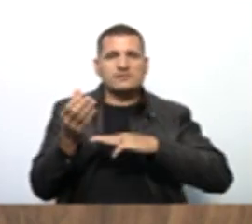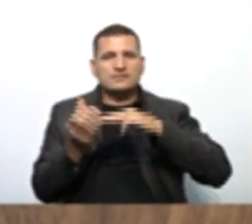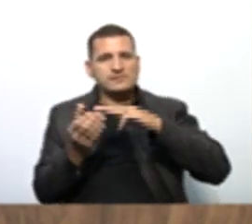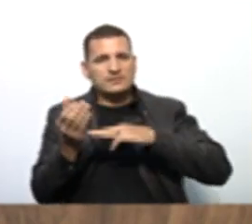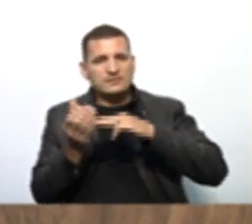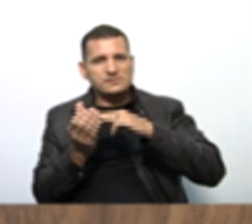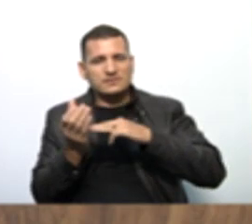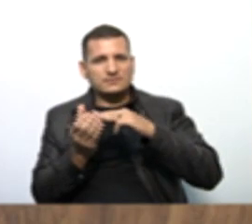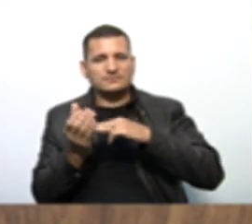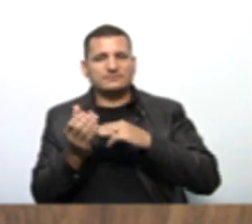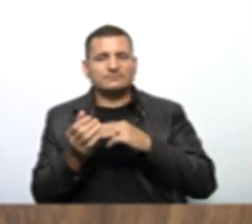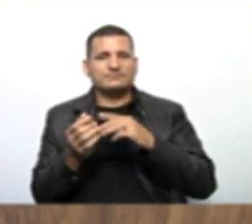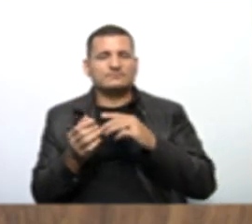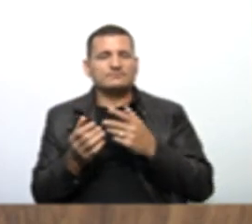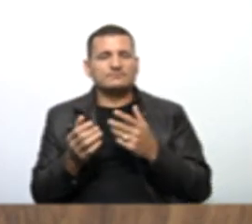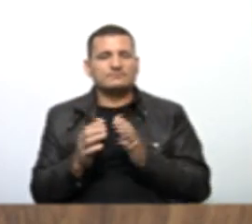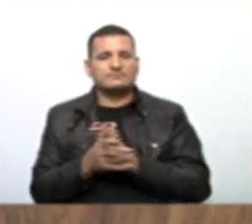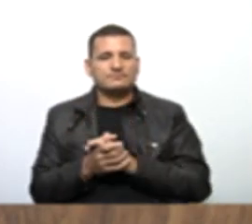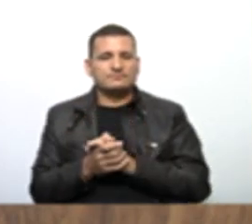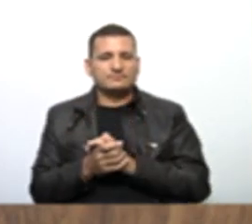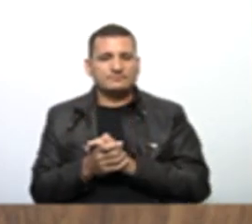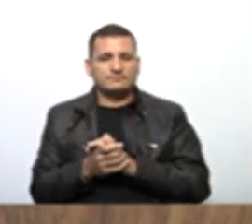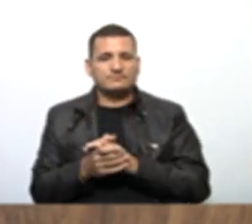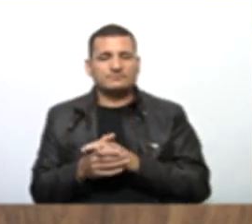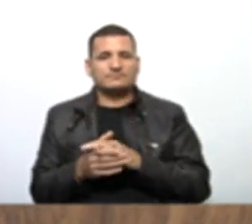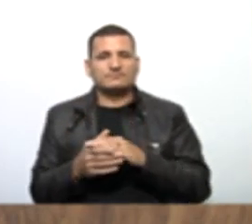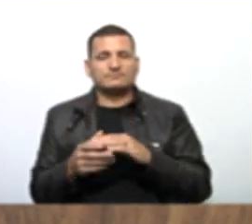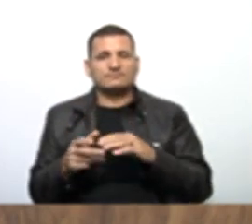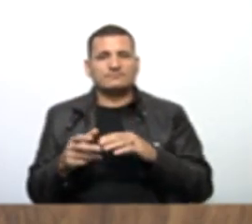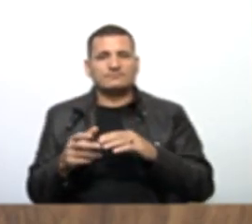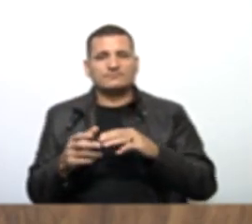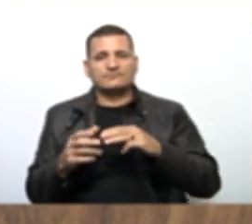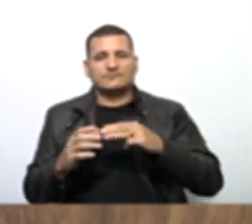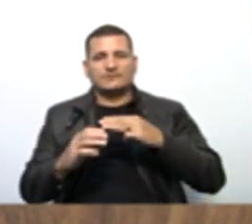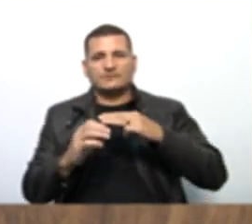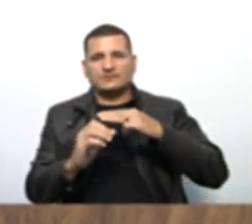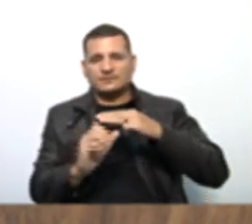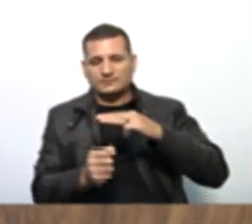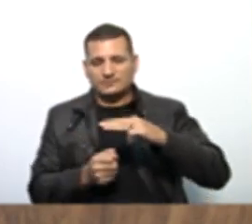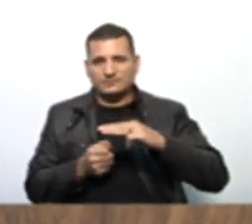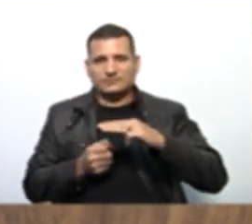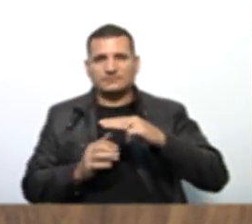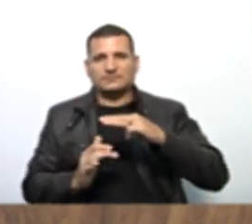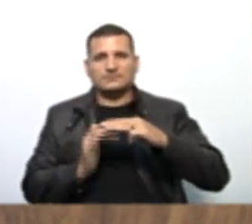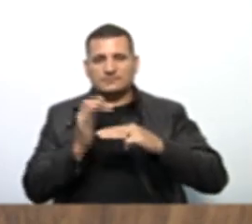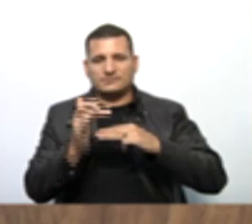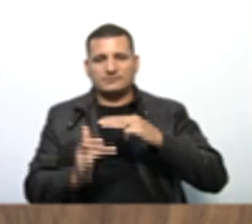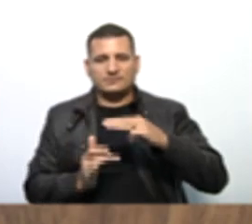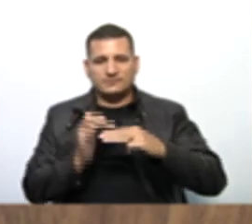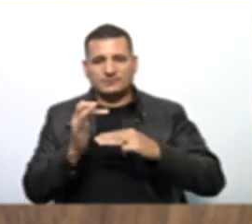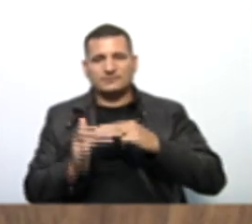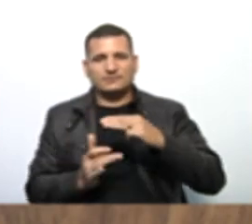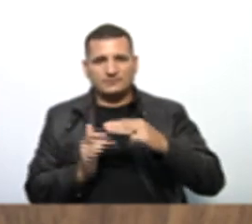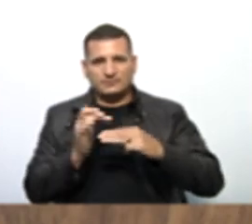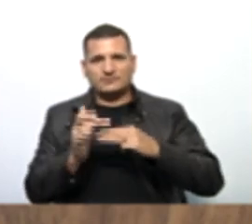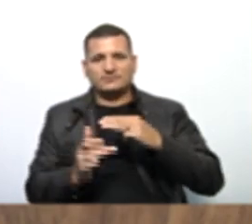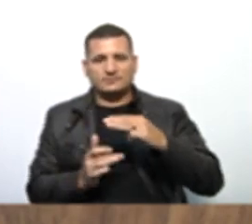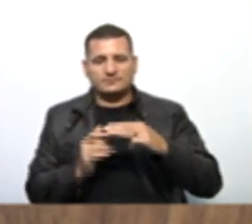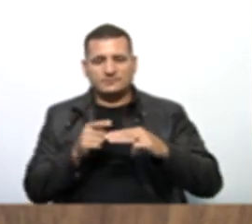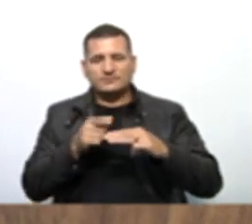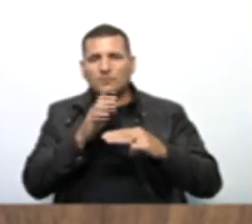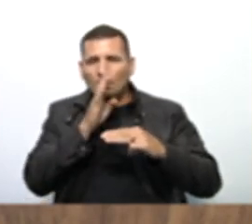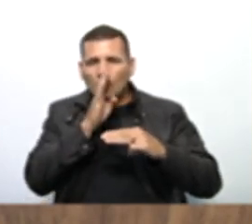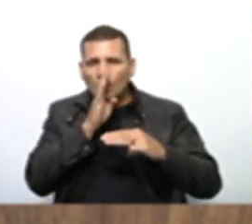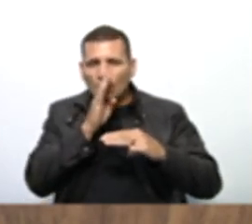é pra vocês terem uma idéia até o alicate se ele não tiver ratinho e que aquele professor chamou de dentinho naquela parte